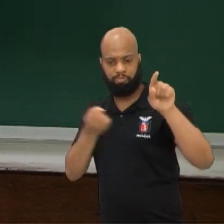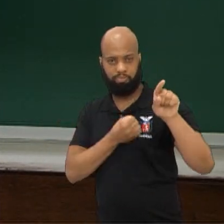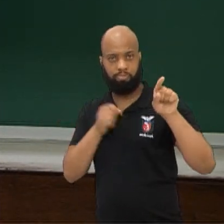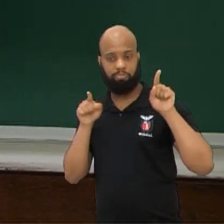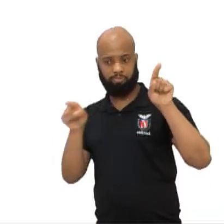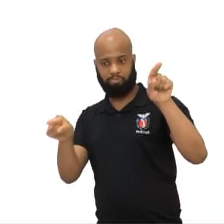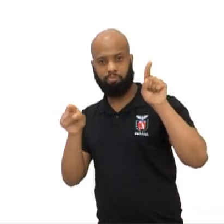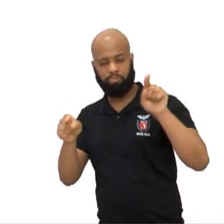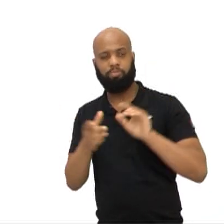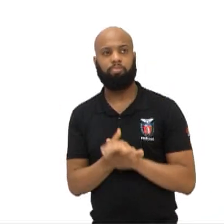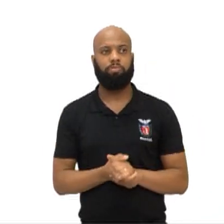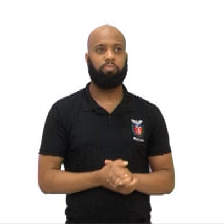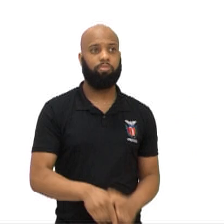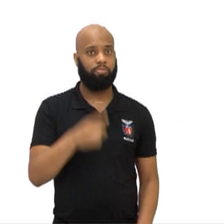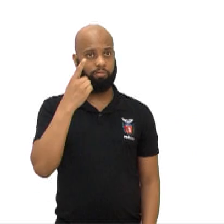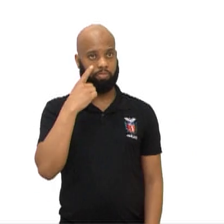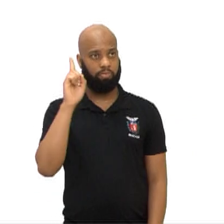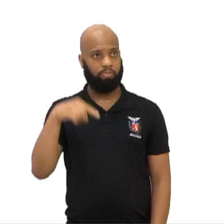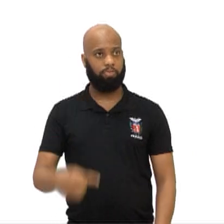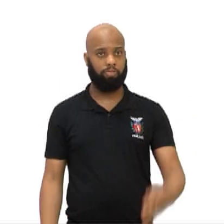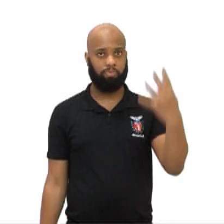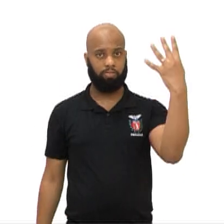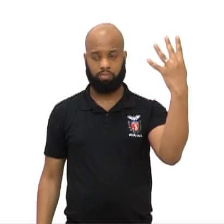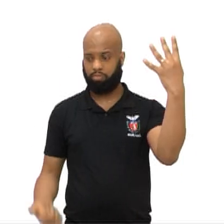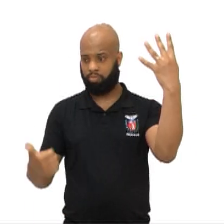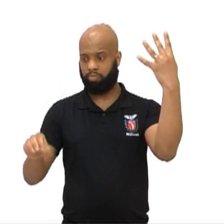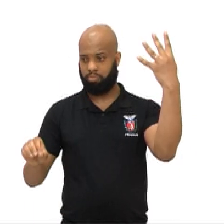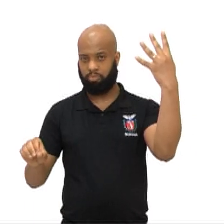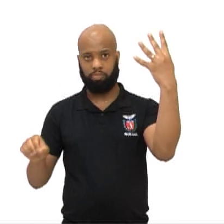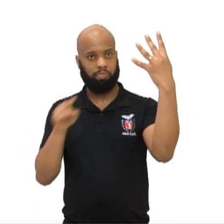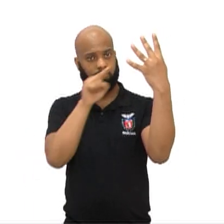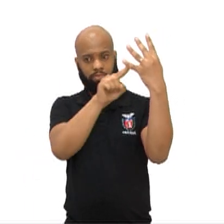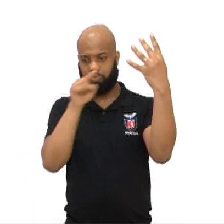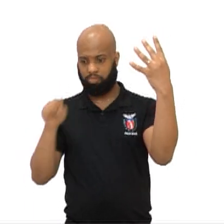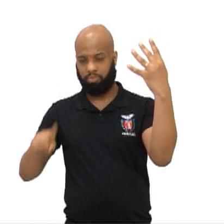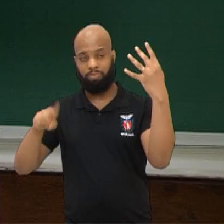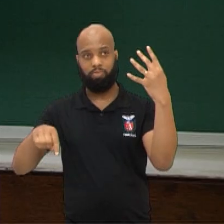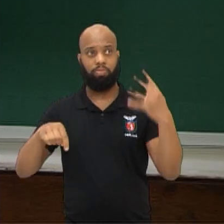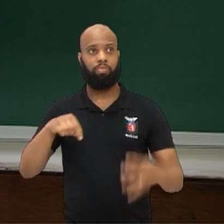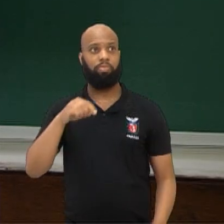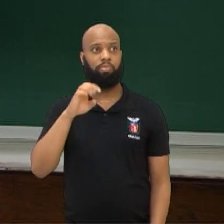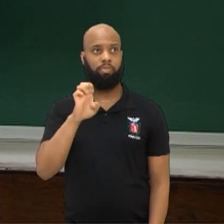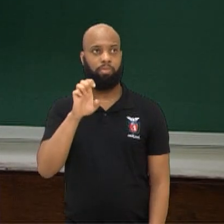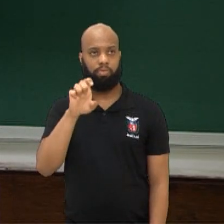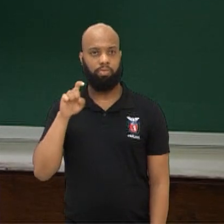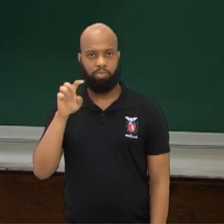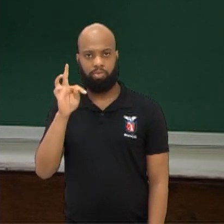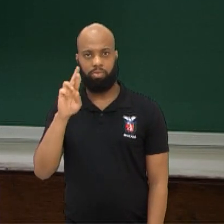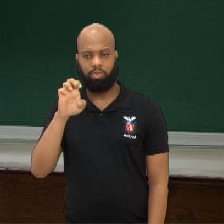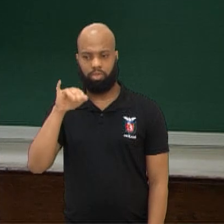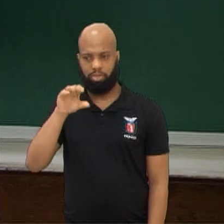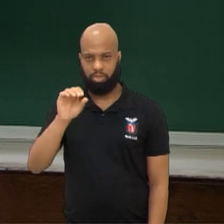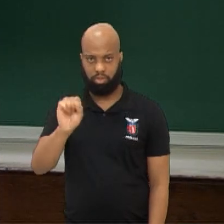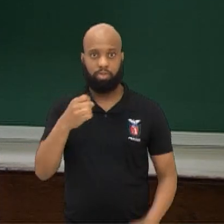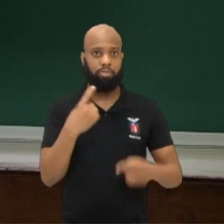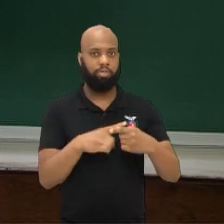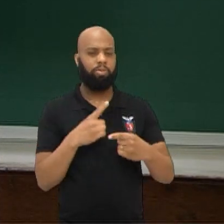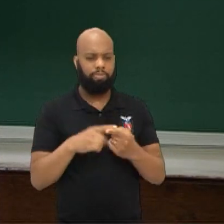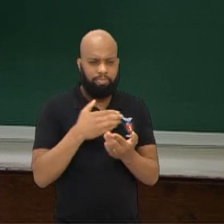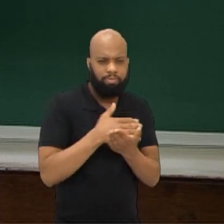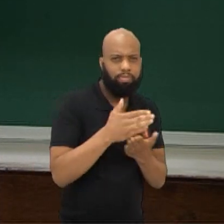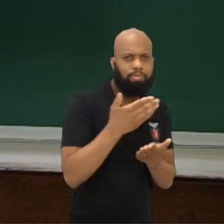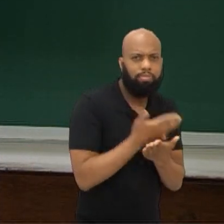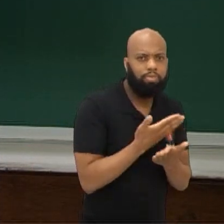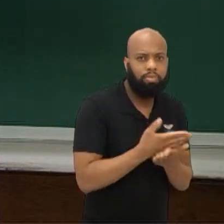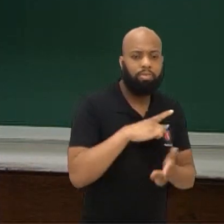proporção, que são o 4 e o 10, né? Então, lembrando que, desde o início da aula,